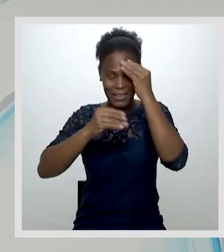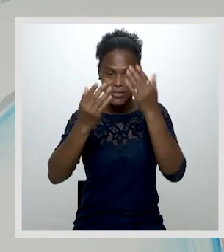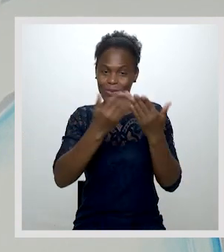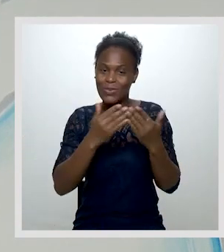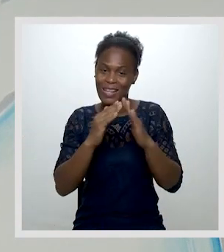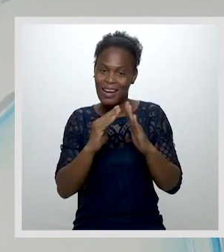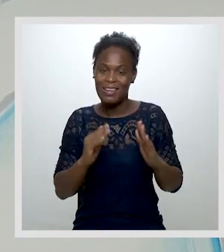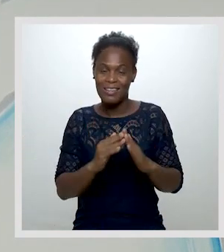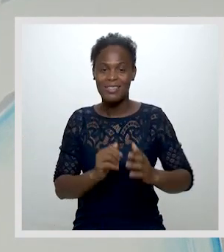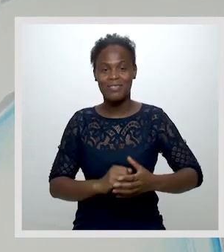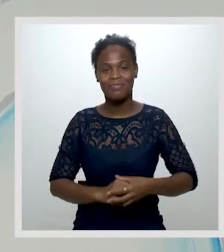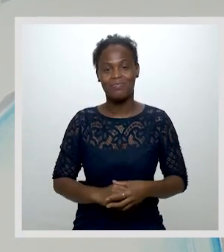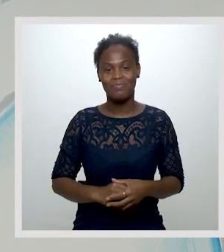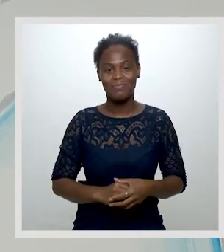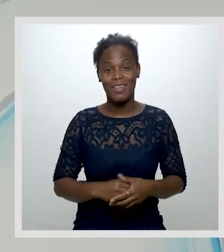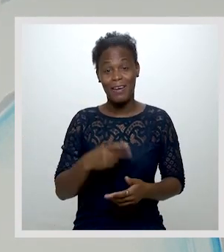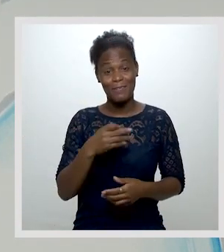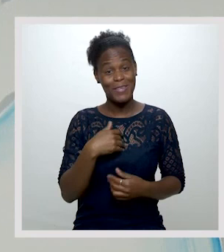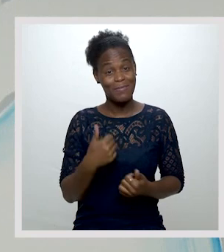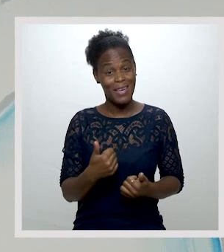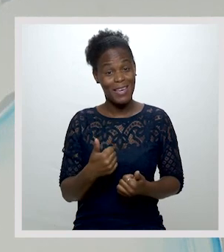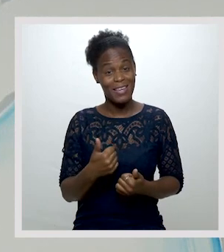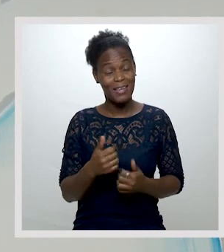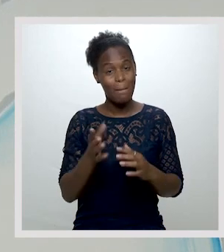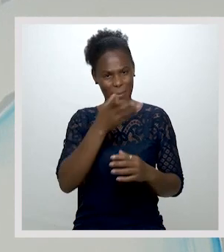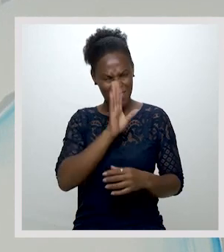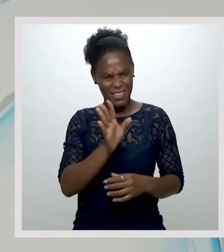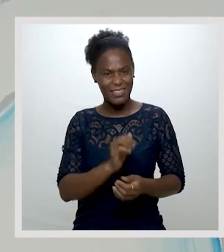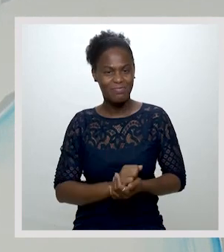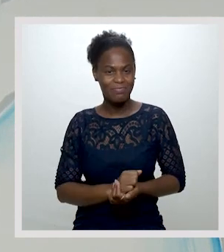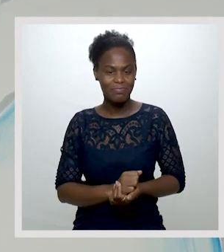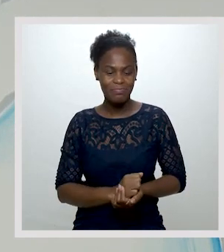e Estudar em Casa. Fiquem bem e pratiquem!